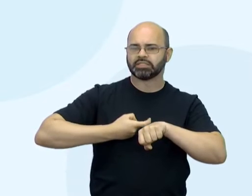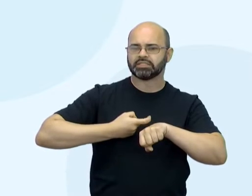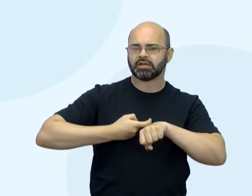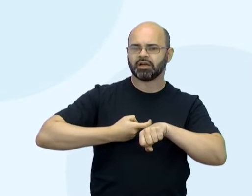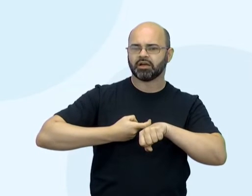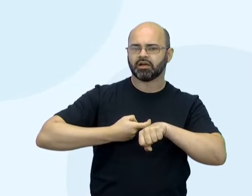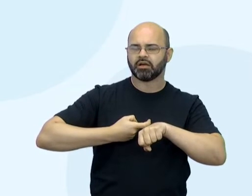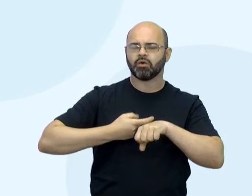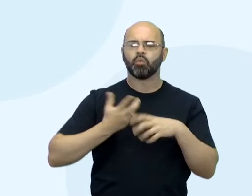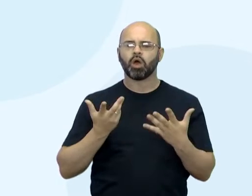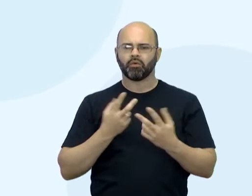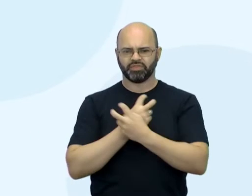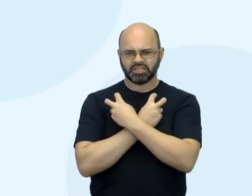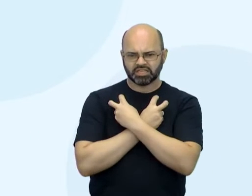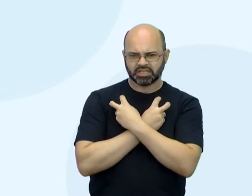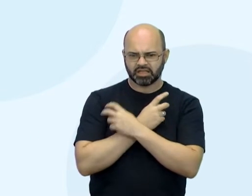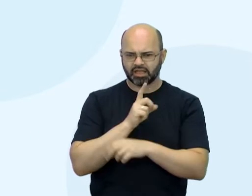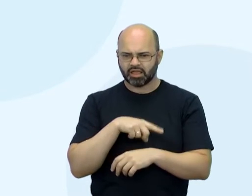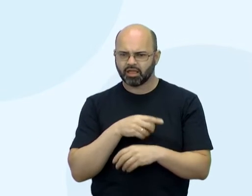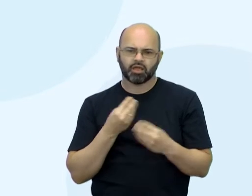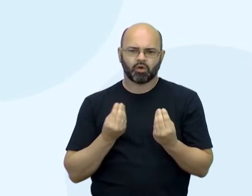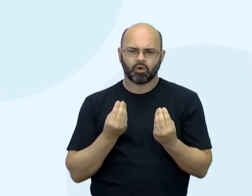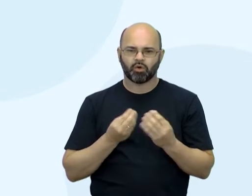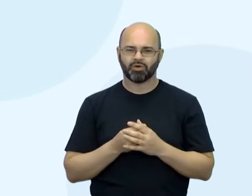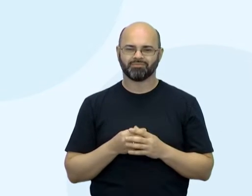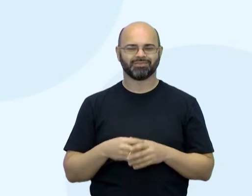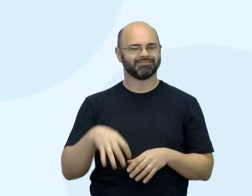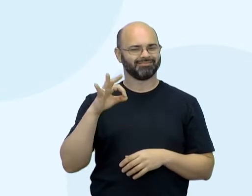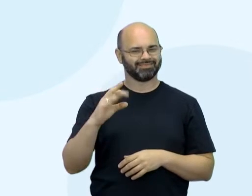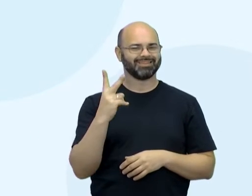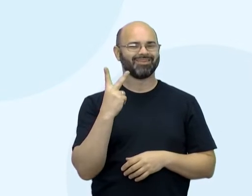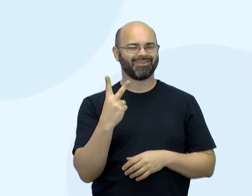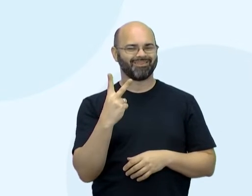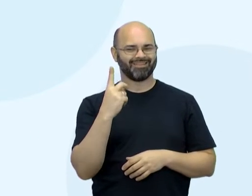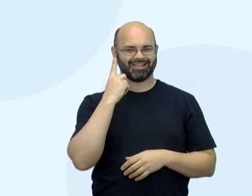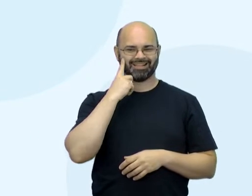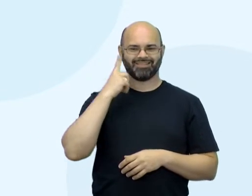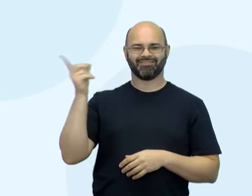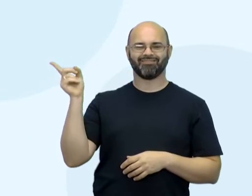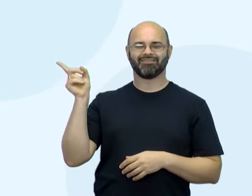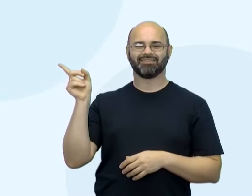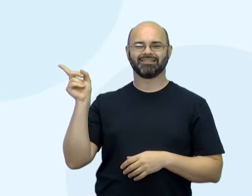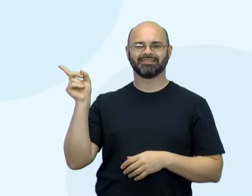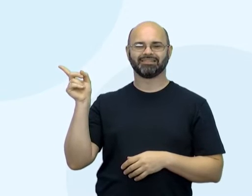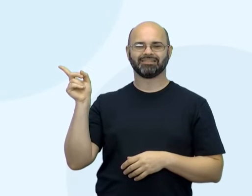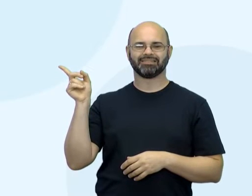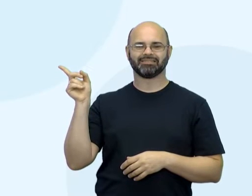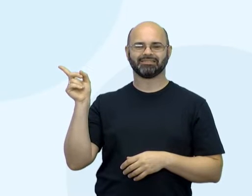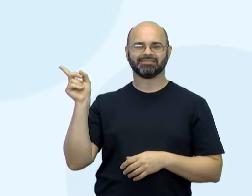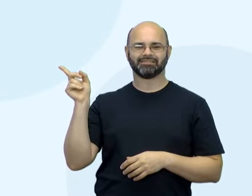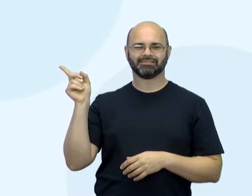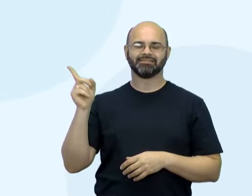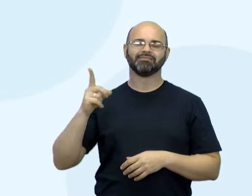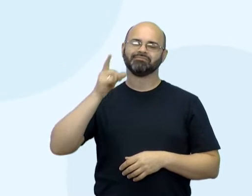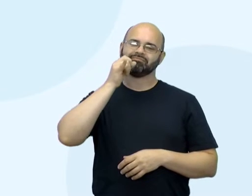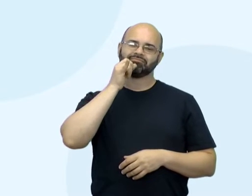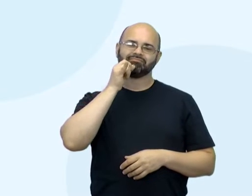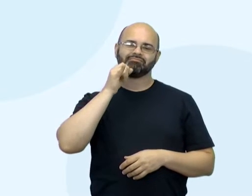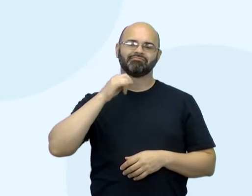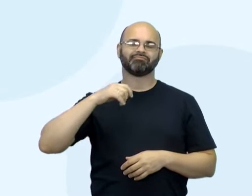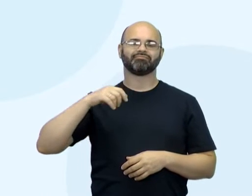Ali integradas, como está aparecendo num movimento diário que a gente tem de